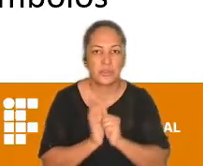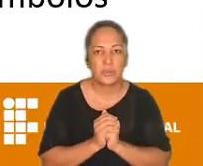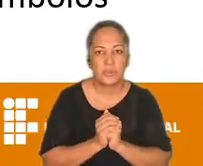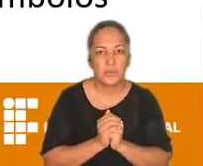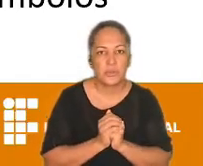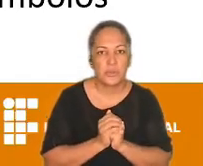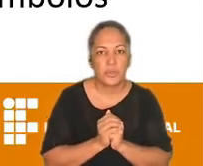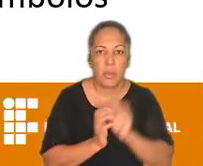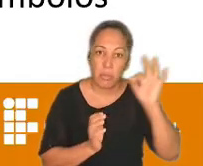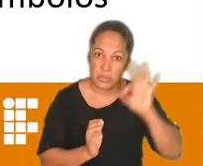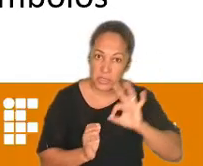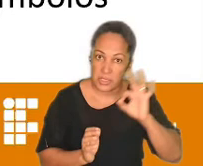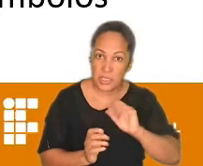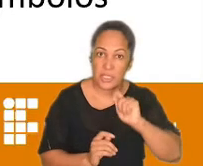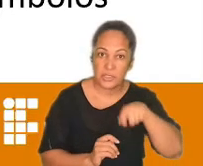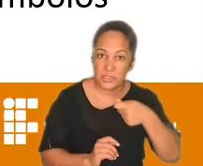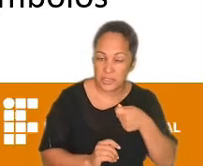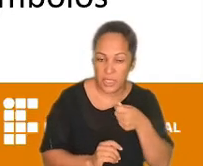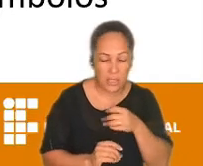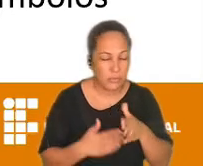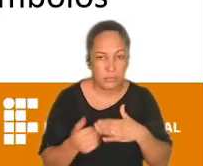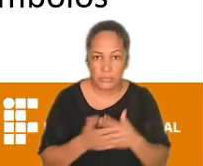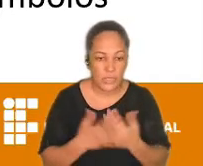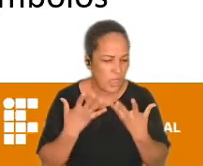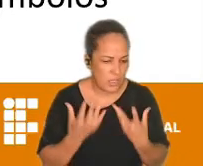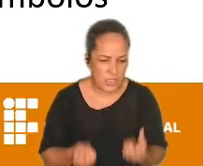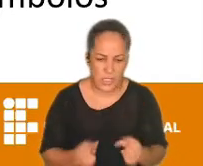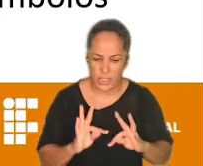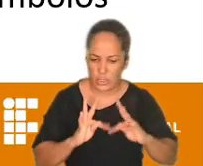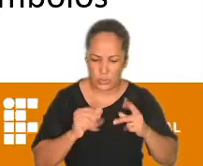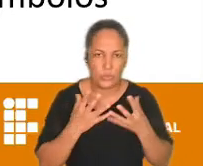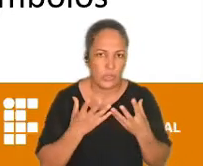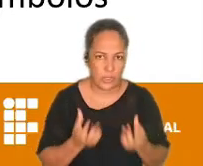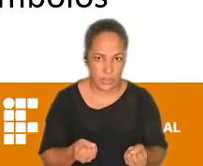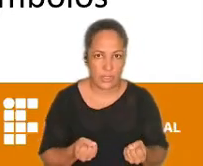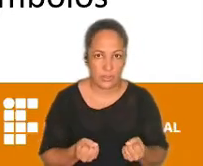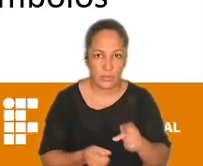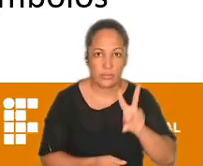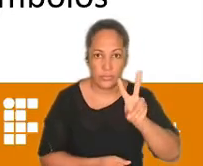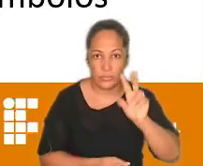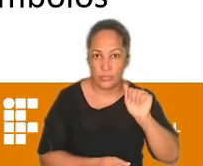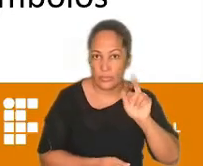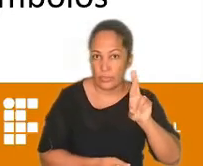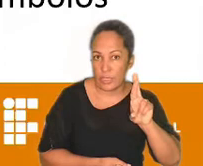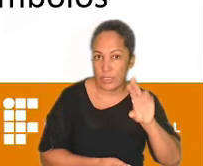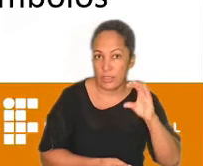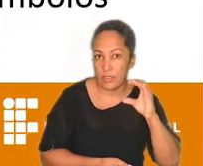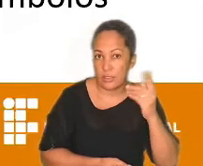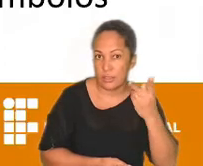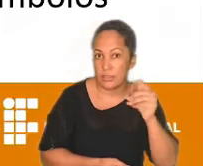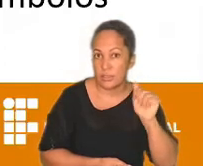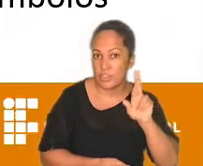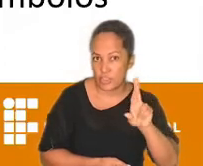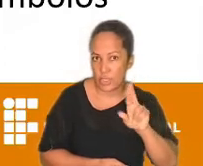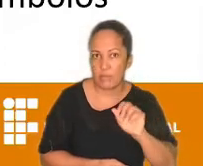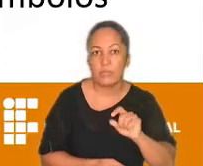porcentagem, sinal de cifrão, qualquer tipo de caractere o varchar recebe, ele aceita, tá? Esse tipo de